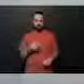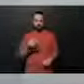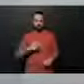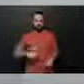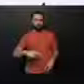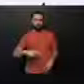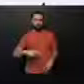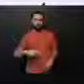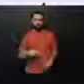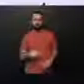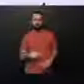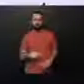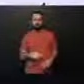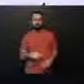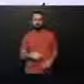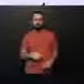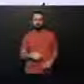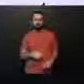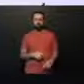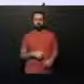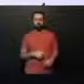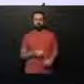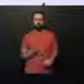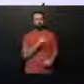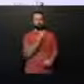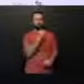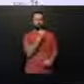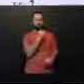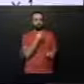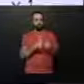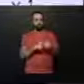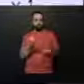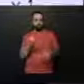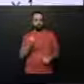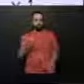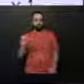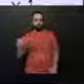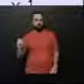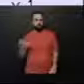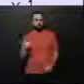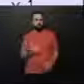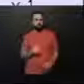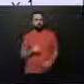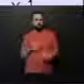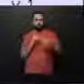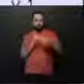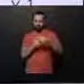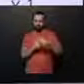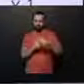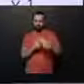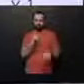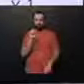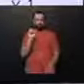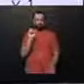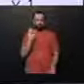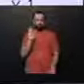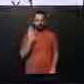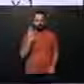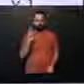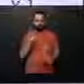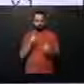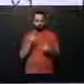escrita aditiva e multiplicativa. Eu tenho 8 grupinhos de 100, aqui, mais